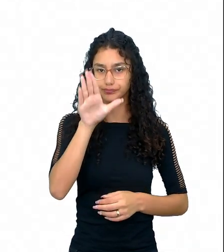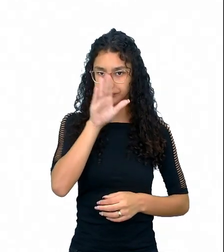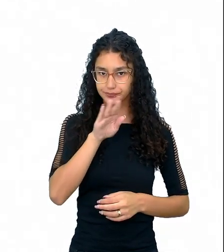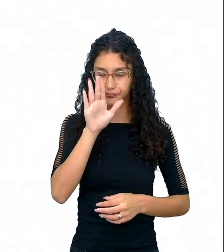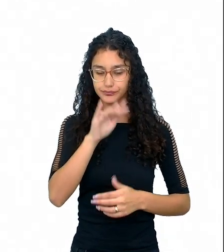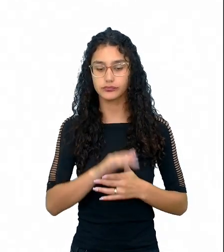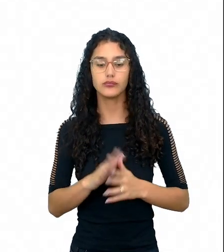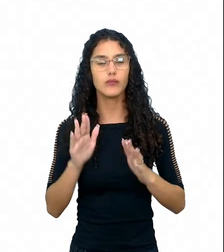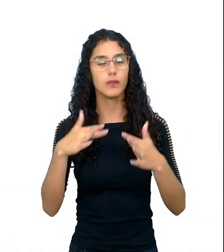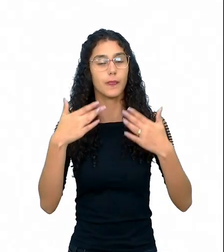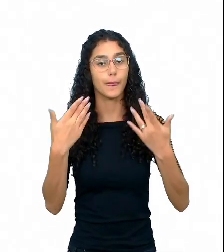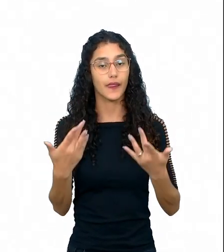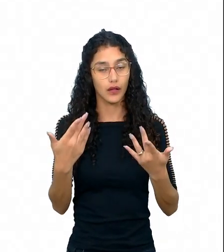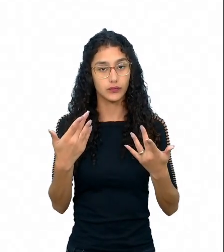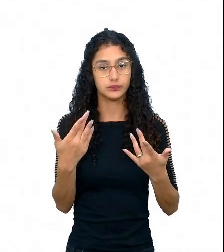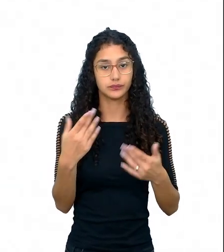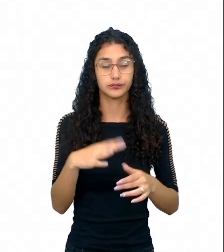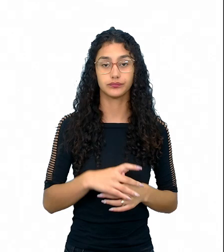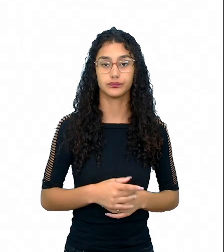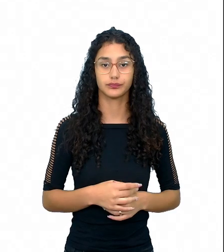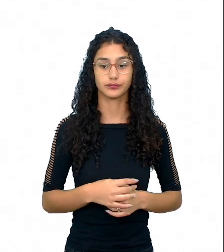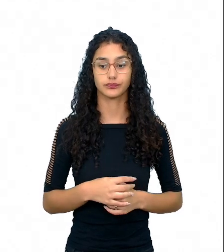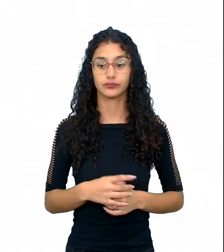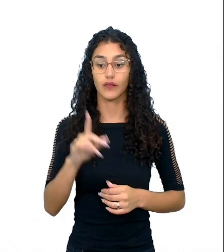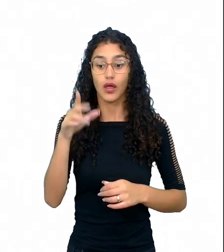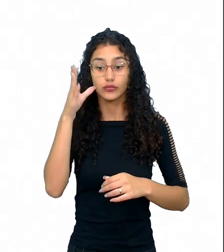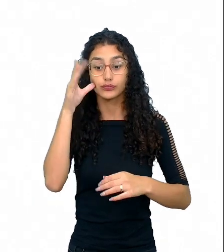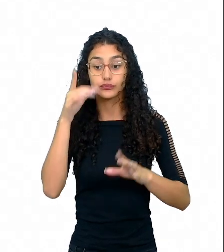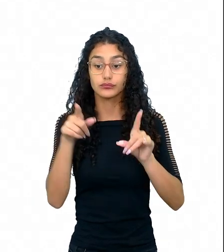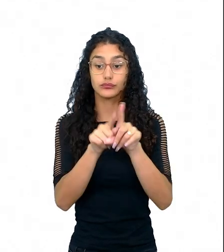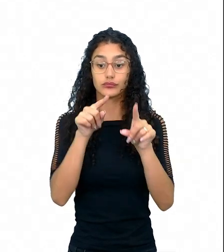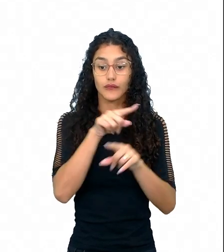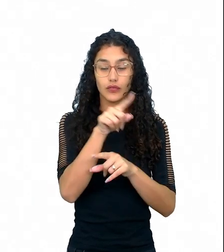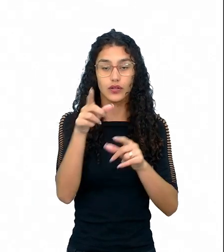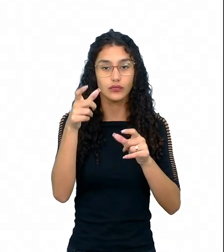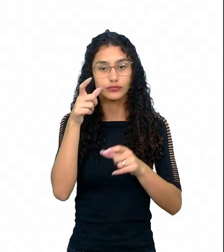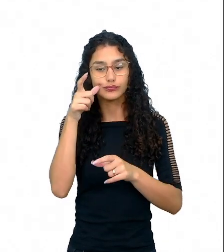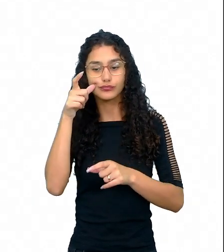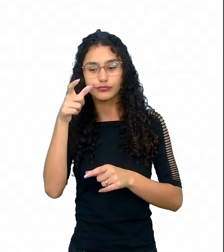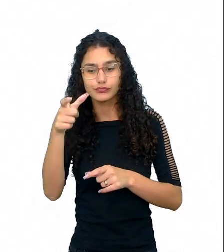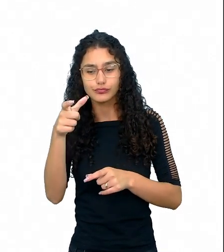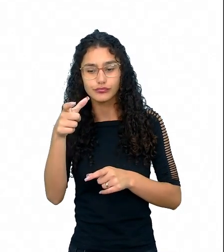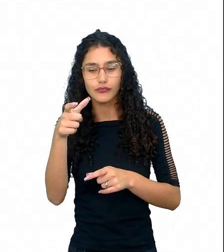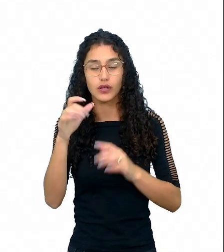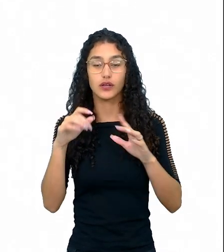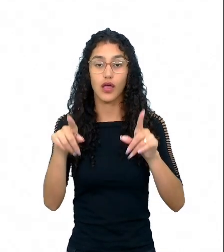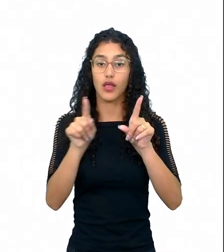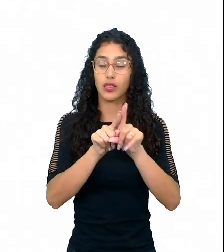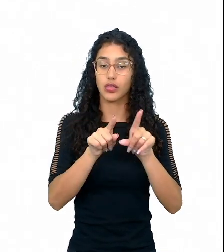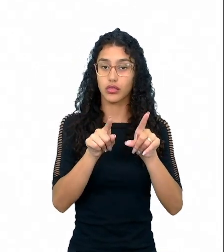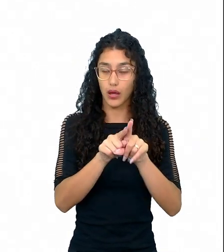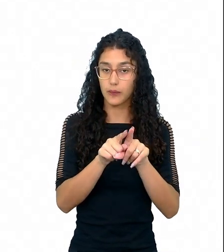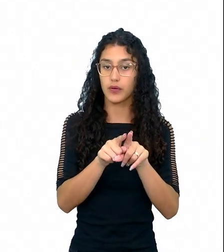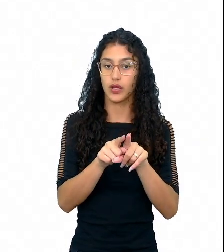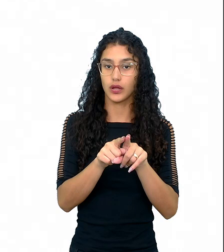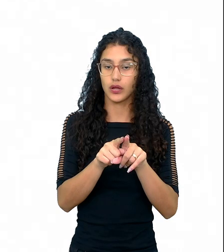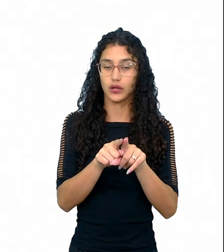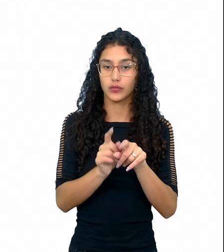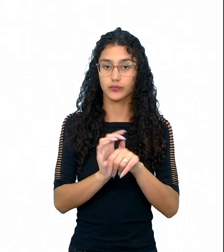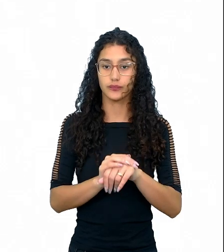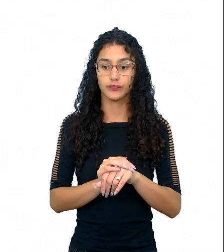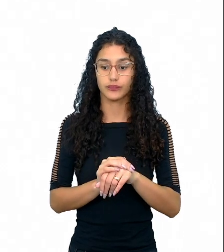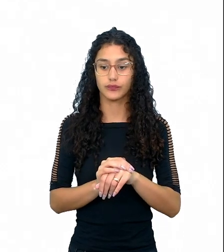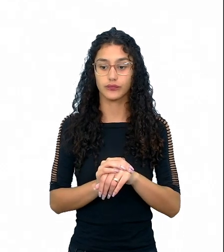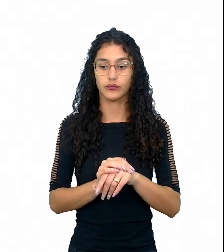oralidade. Então, neste momento, é interessante que vocês assistam também, posteriormente,